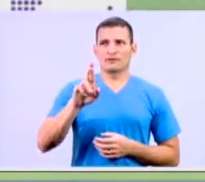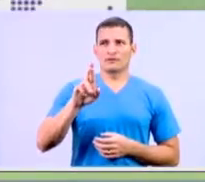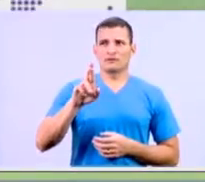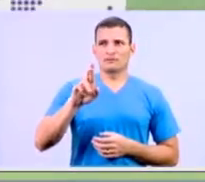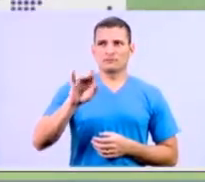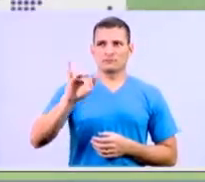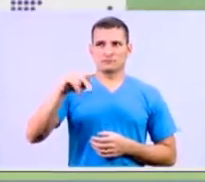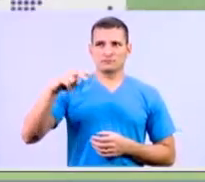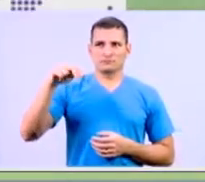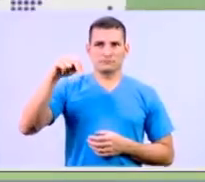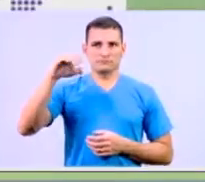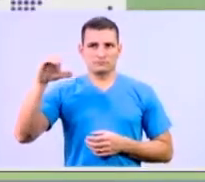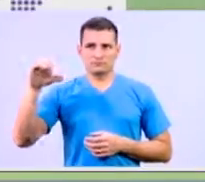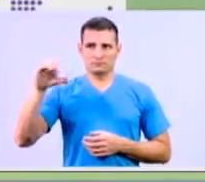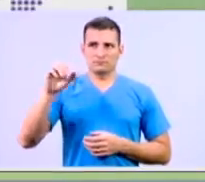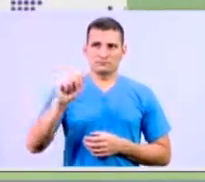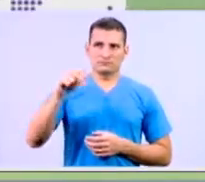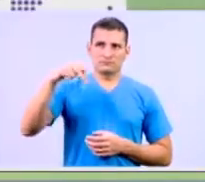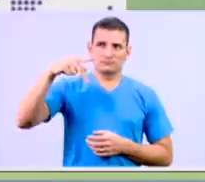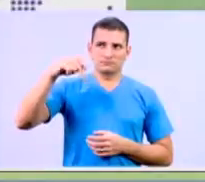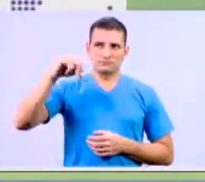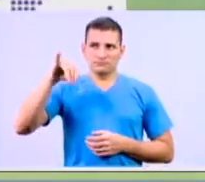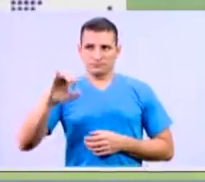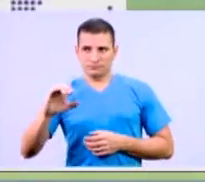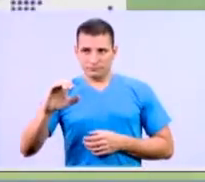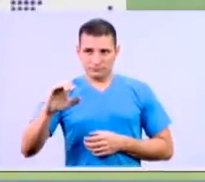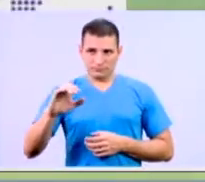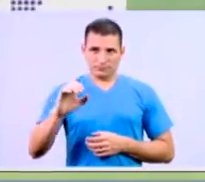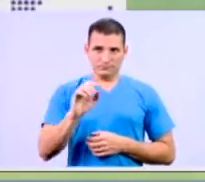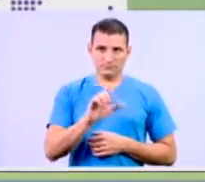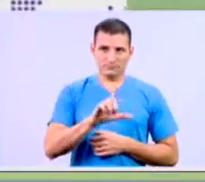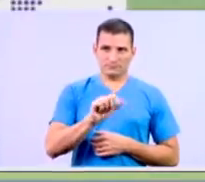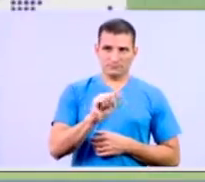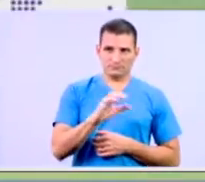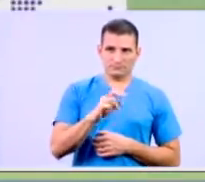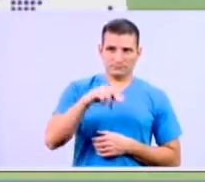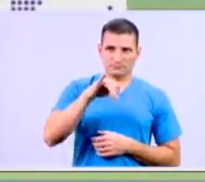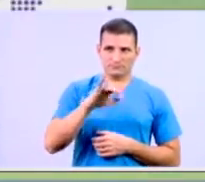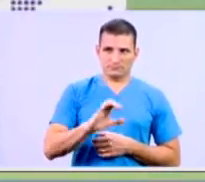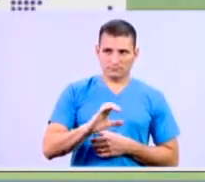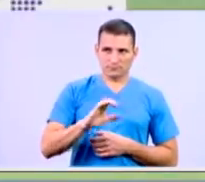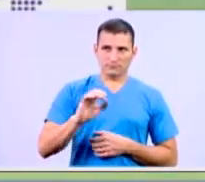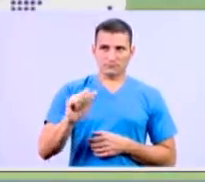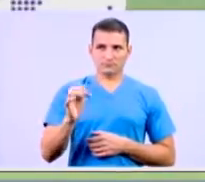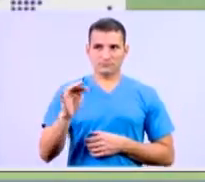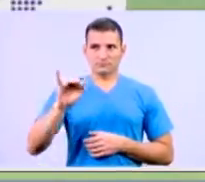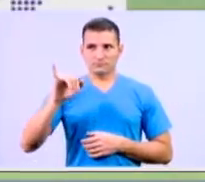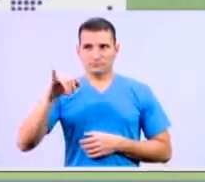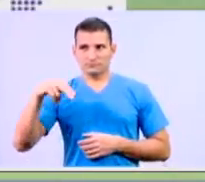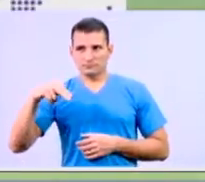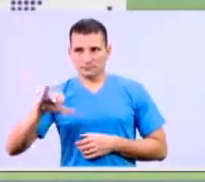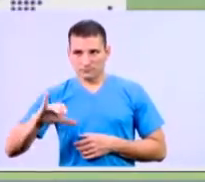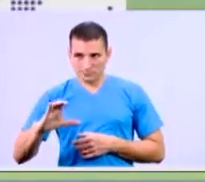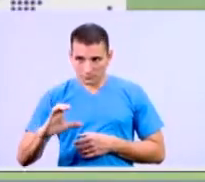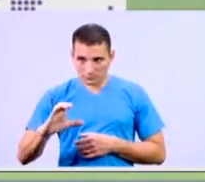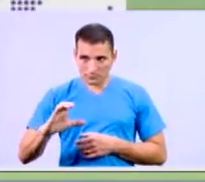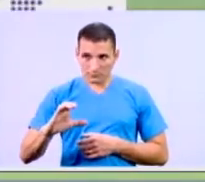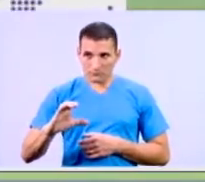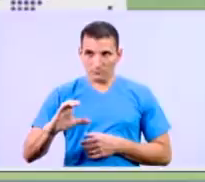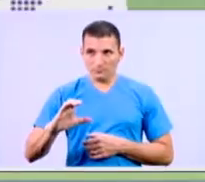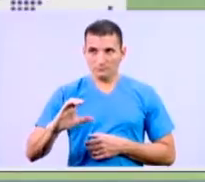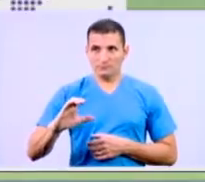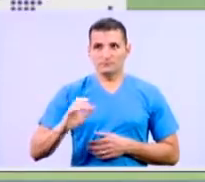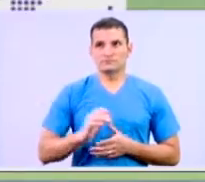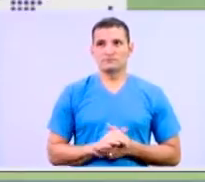APNIC, LACNIC e AFRINIC. Desculpa, eu falei 5, é isso mesmo, né? A ARIN trabalha com a América do Norte,